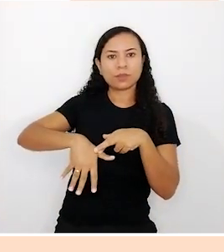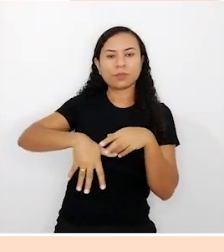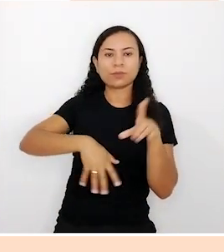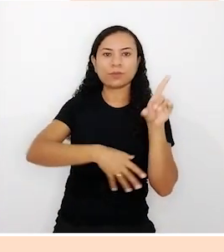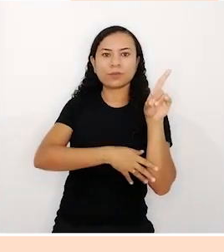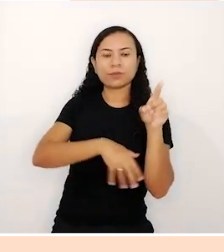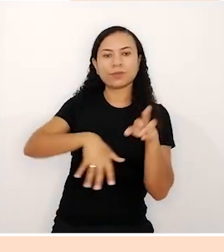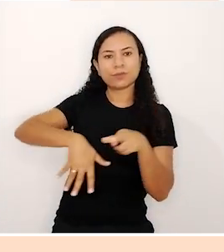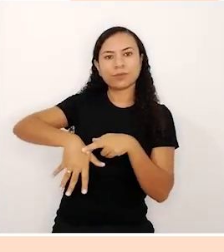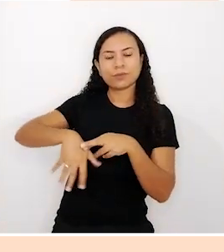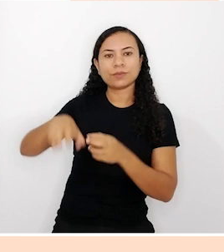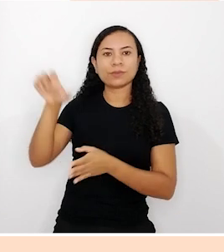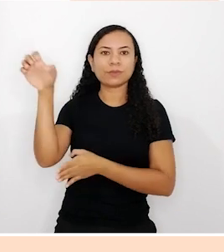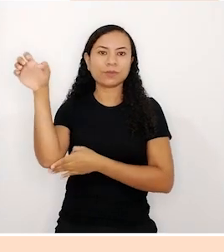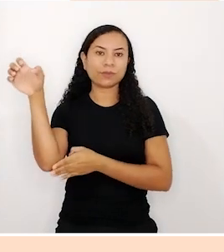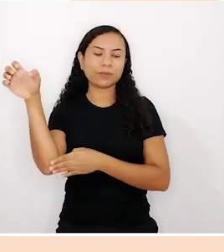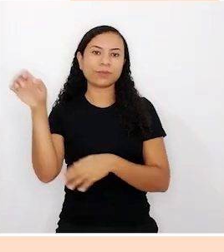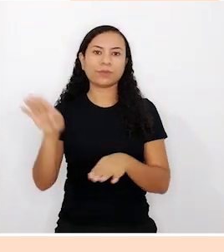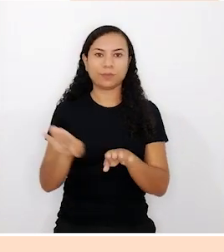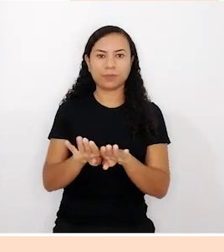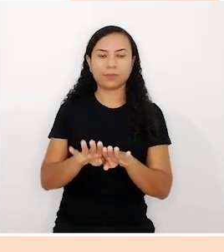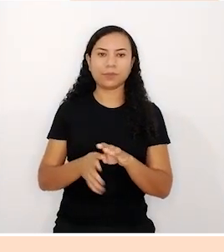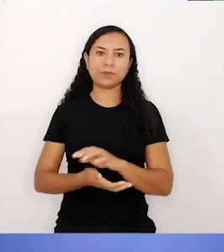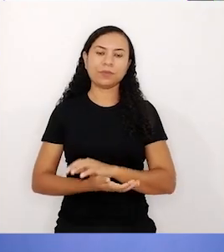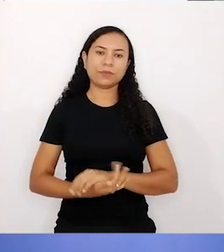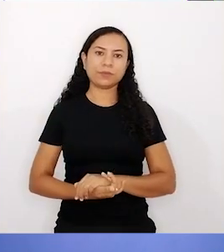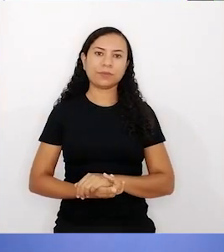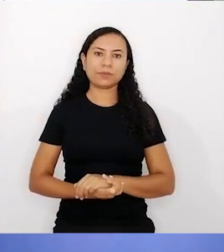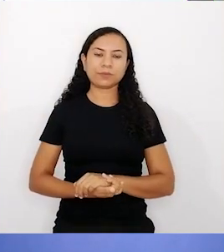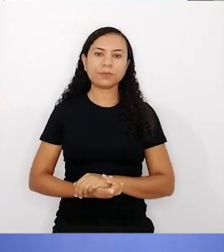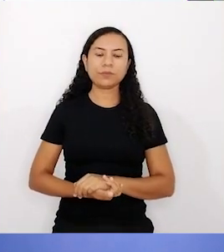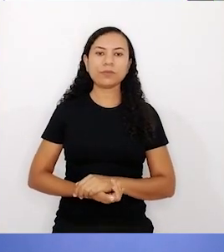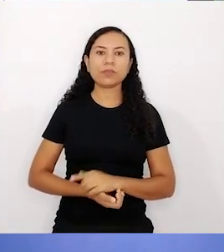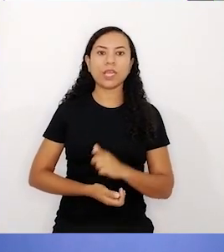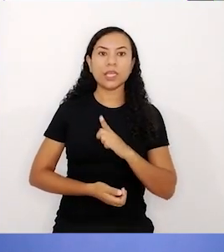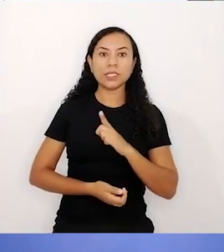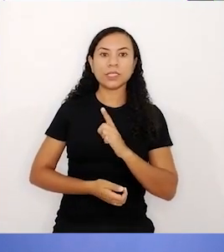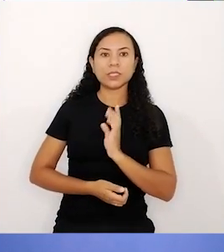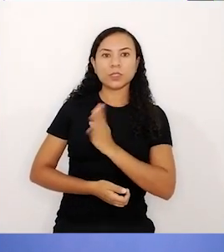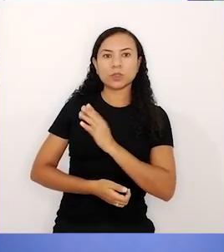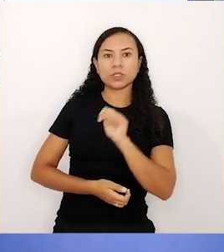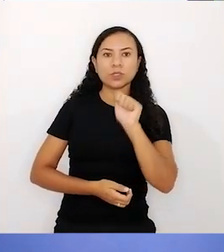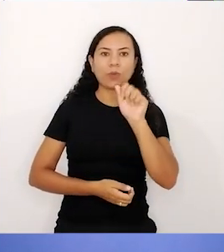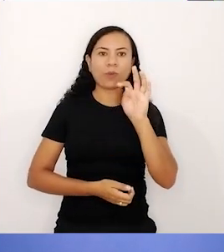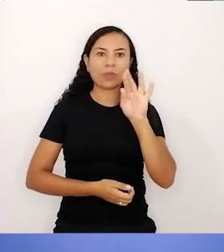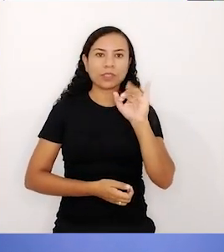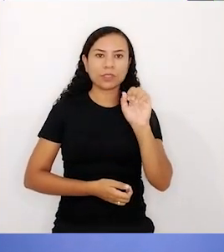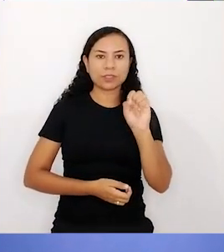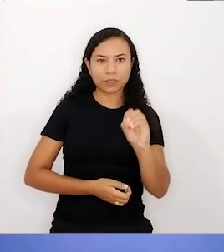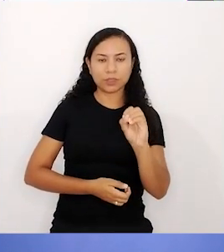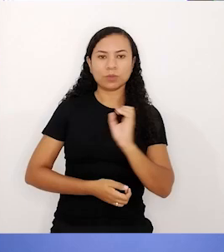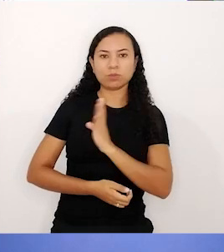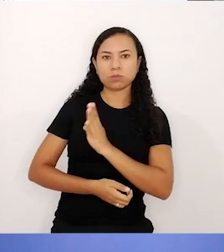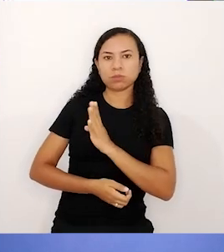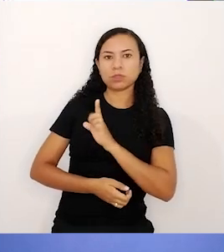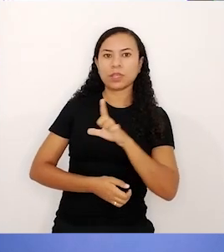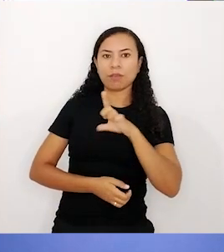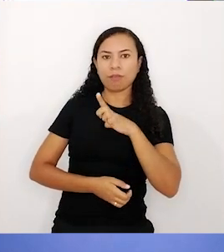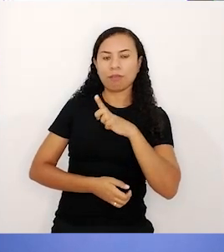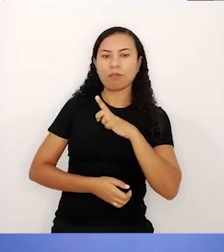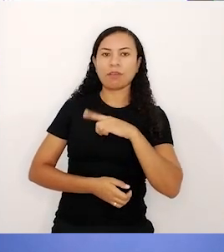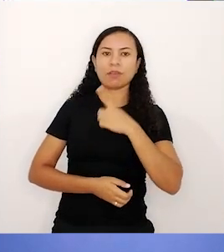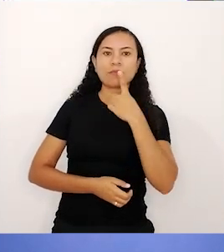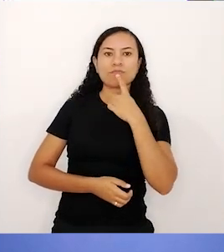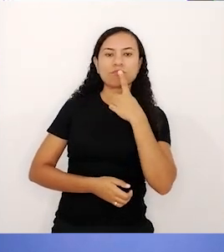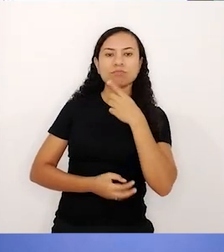direito e um ventrículo esquerdo. O átrio é a cavidade que recebe o sangue dos vasos